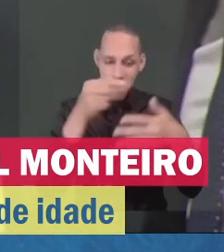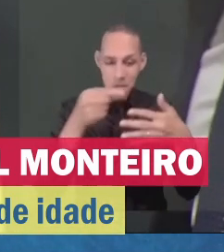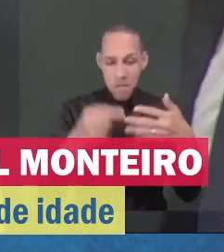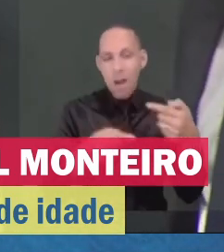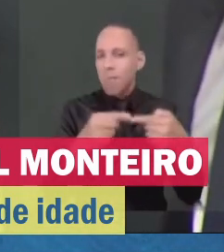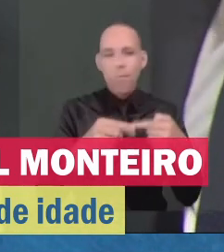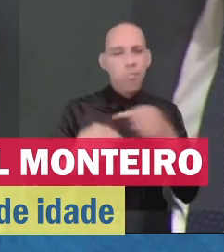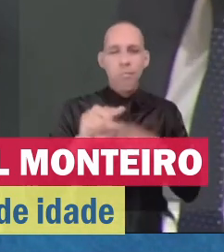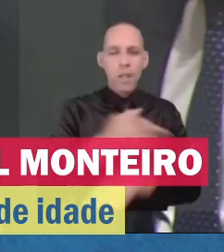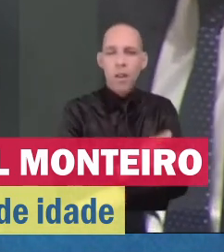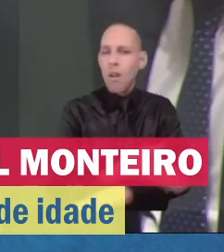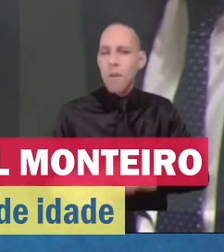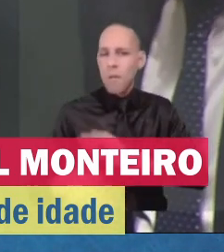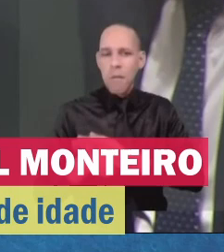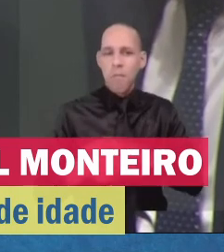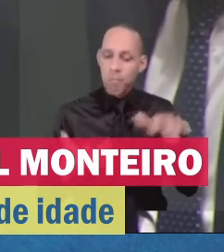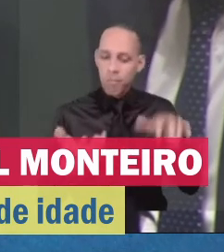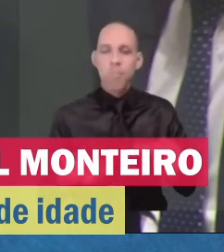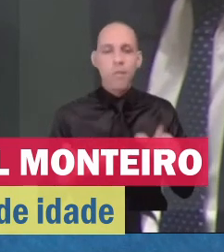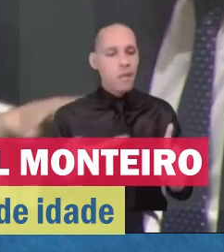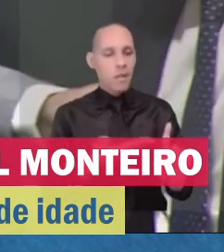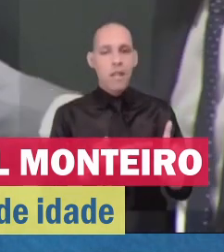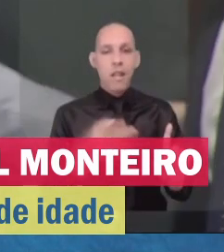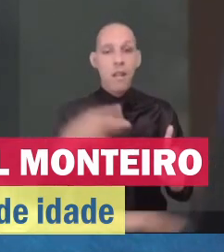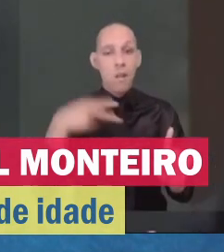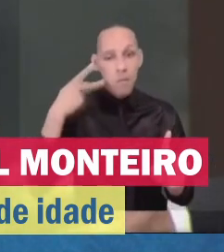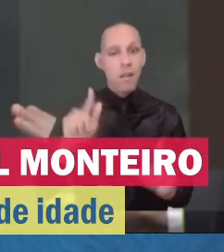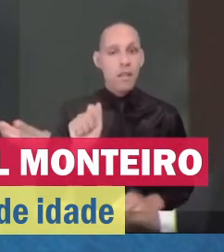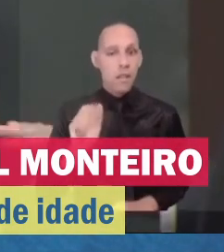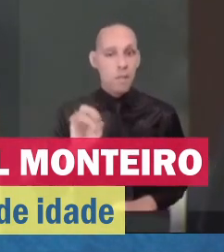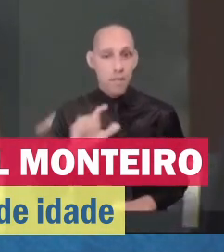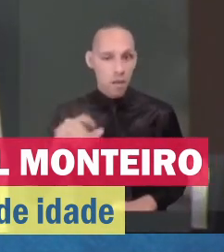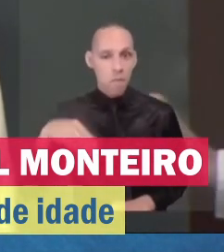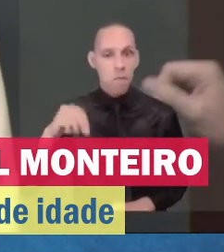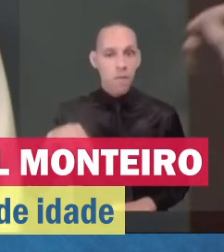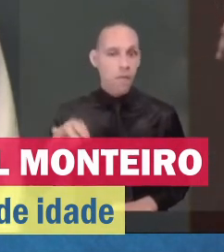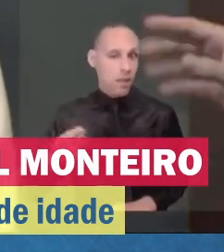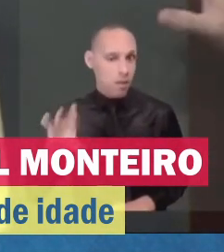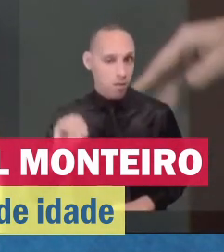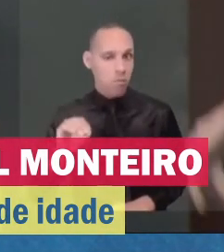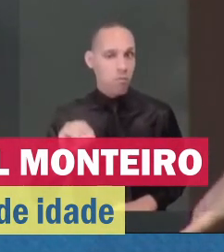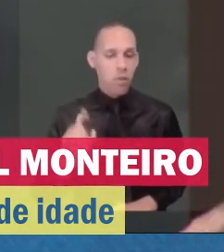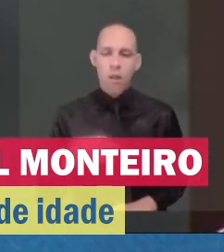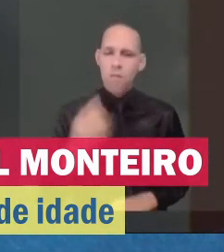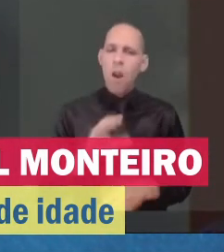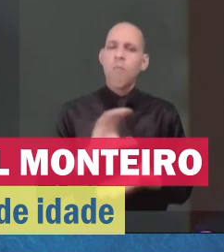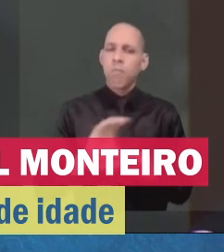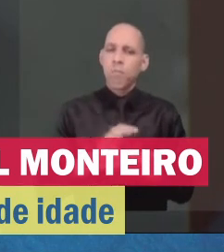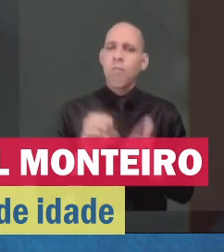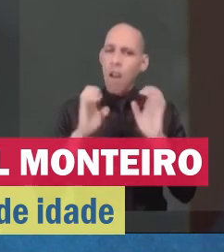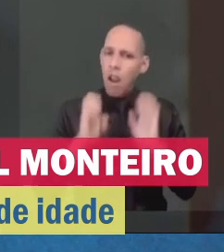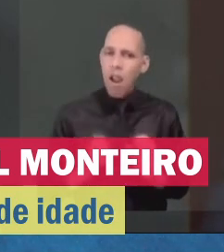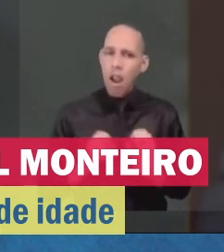parlamentar pelo vereador Gabriel Monteiro, apurados por este Conselho de Ética,